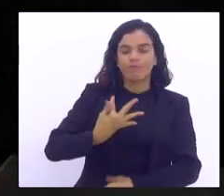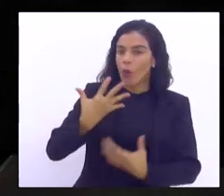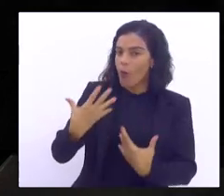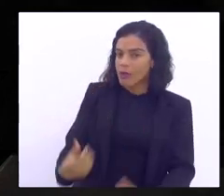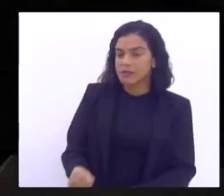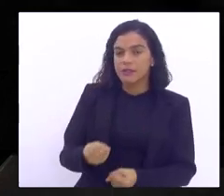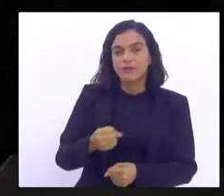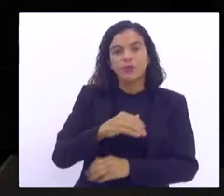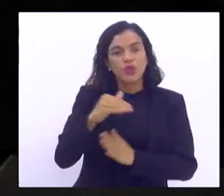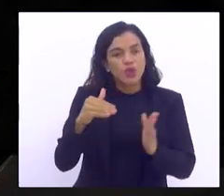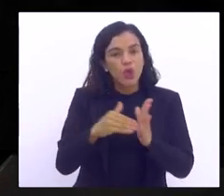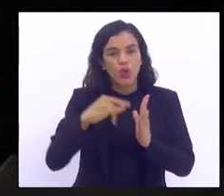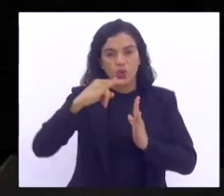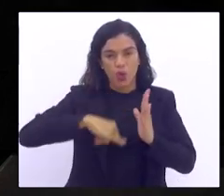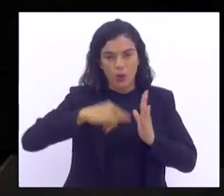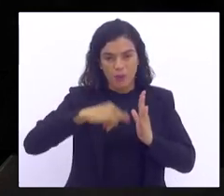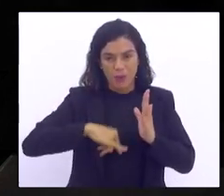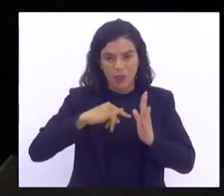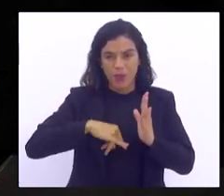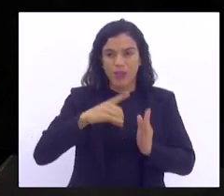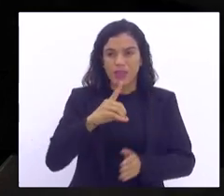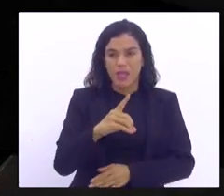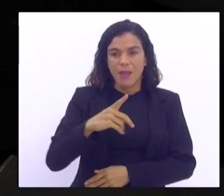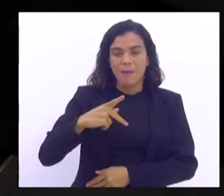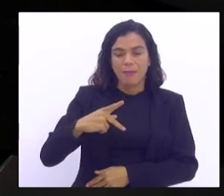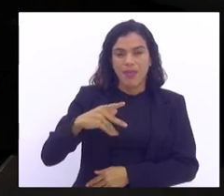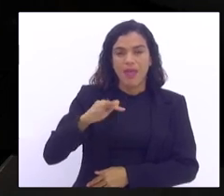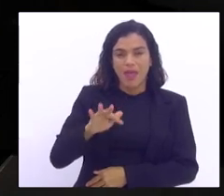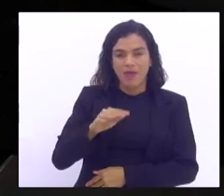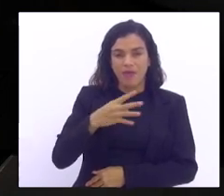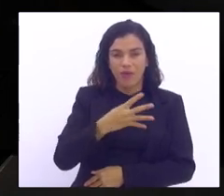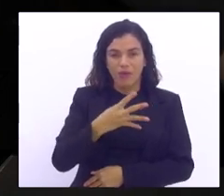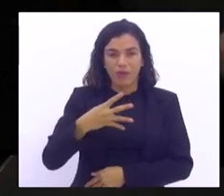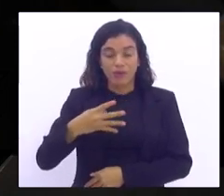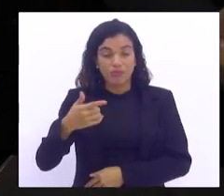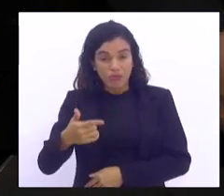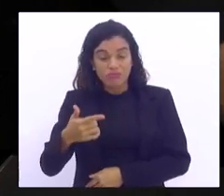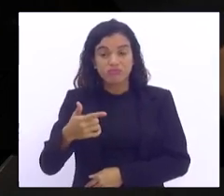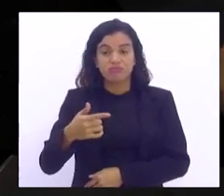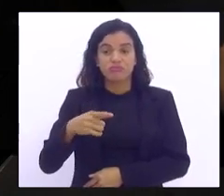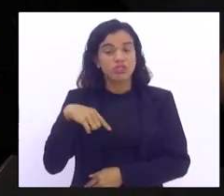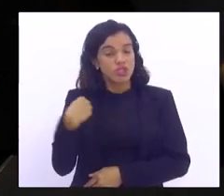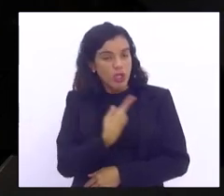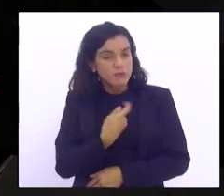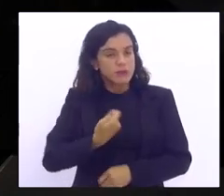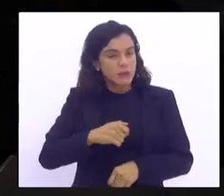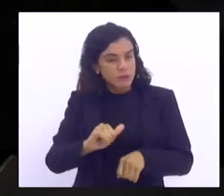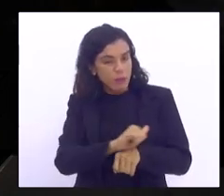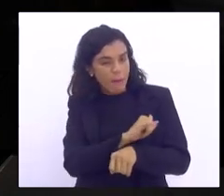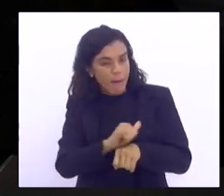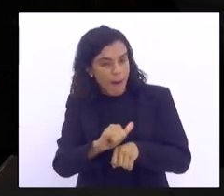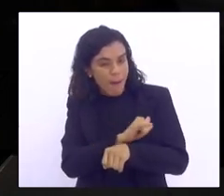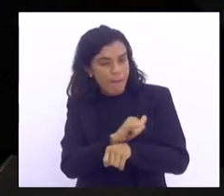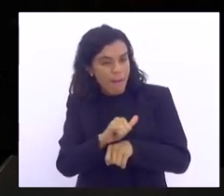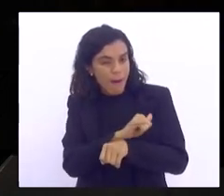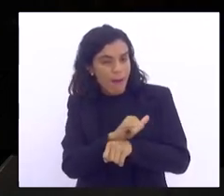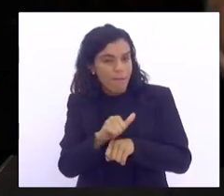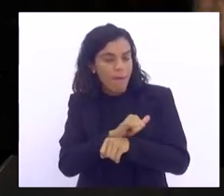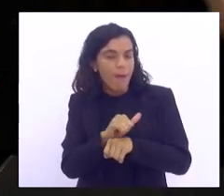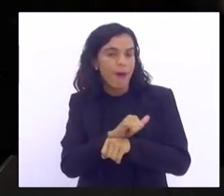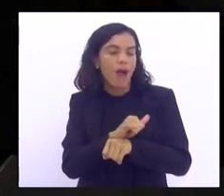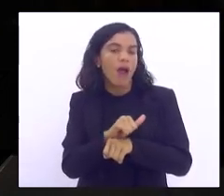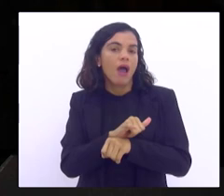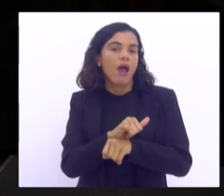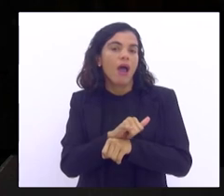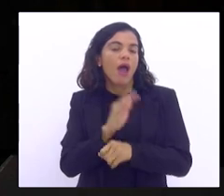DPF precisam encontrar em nós uma resistência. E nós precisamos buscar meios para que possamos combater